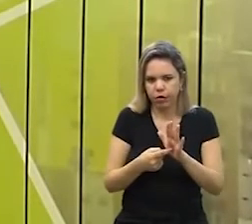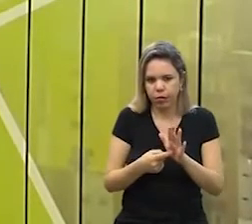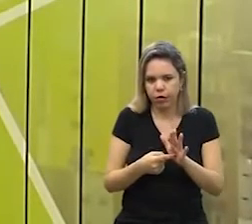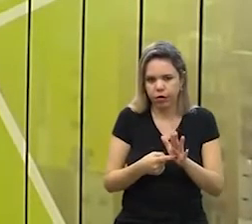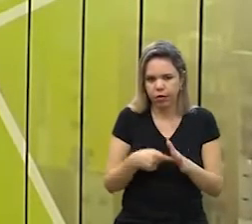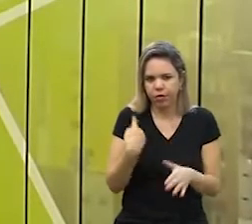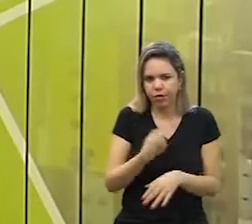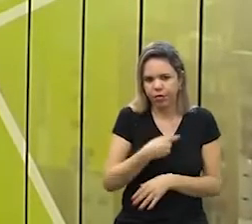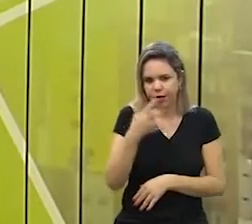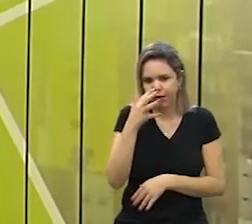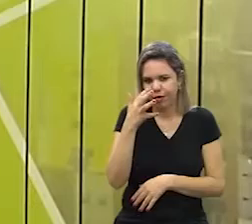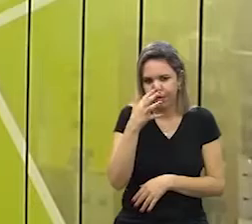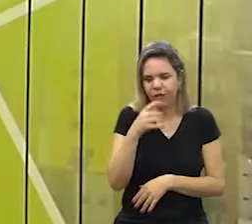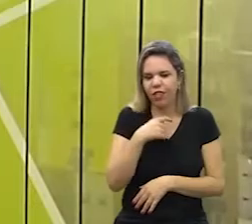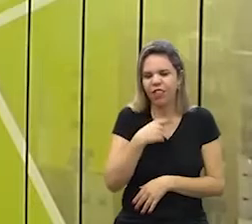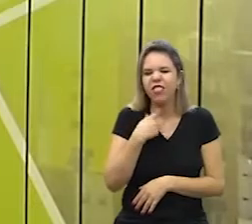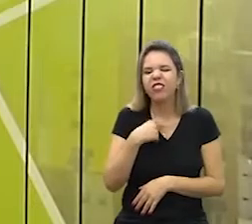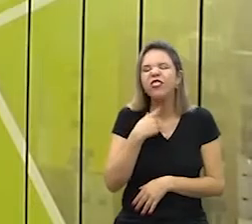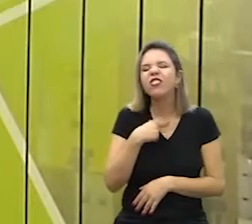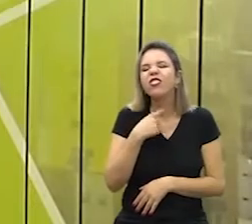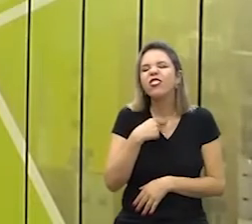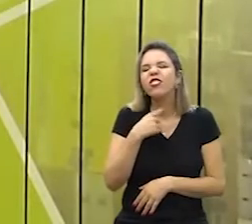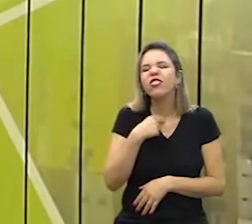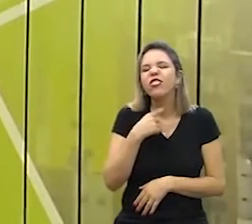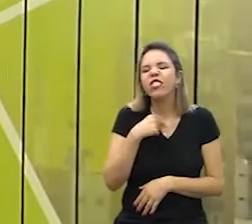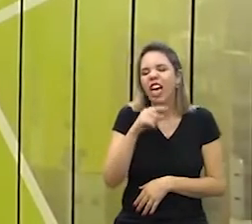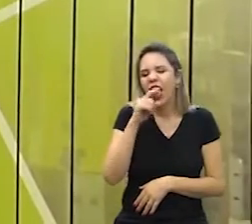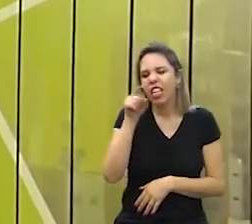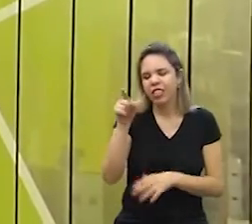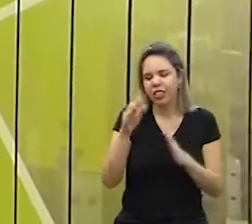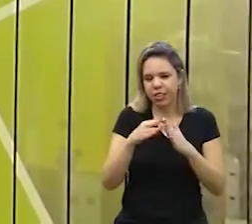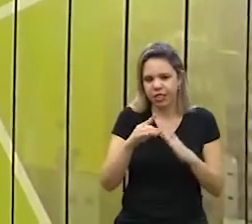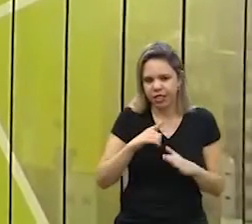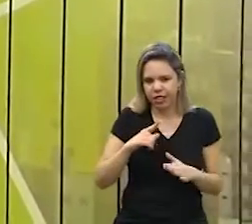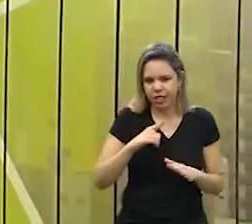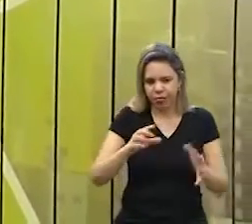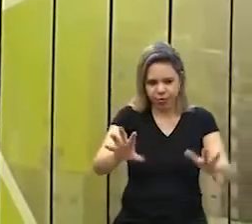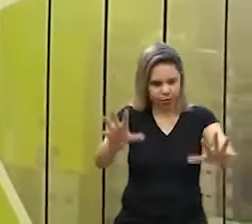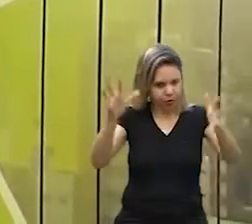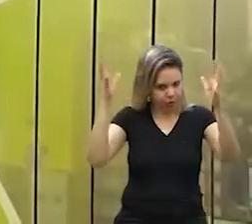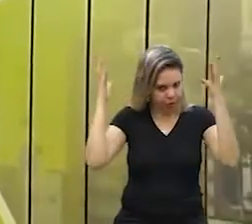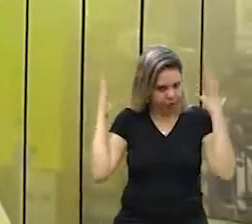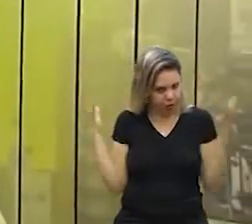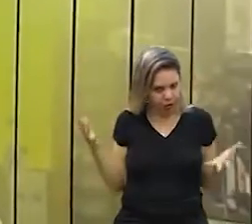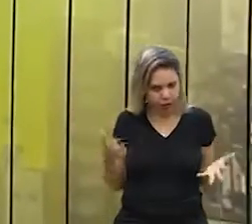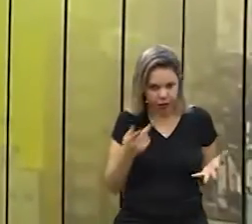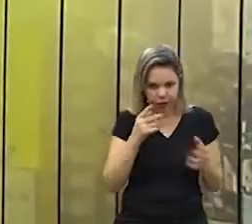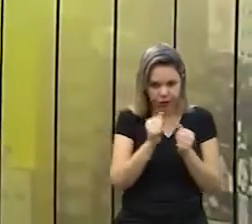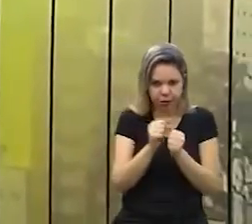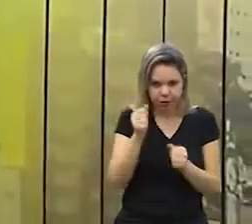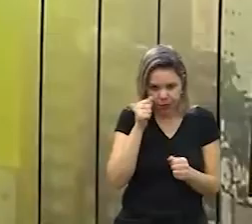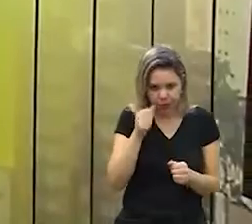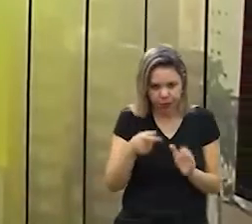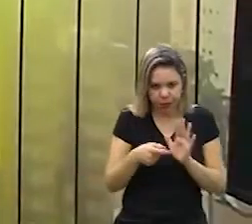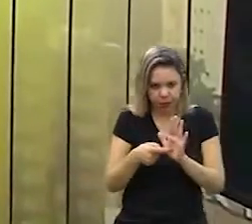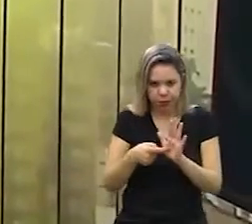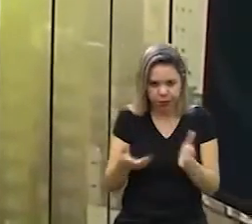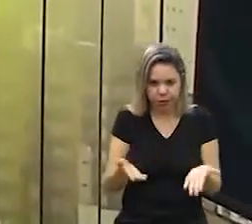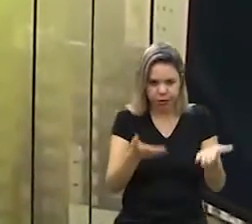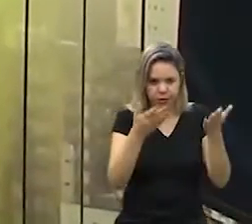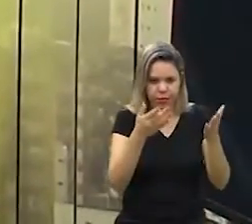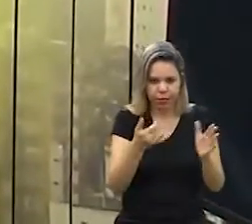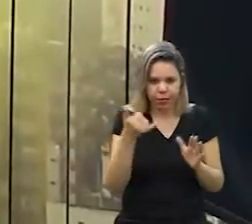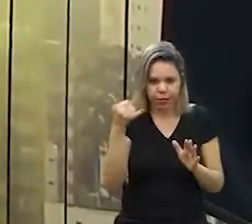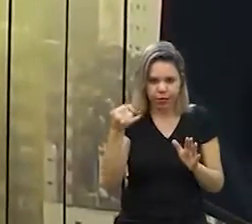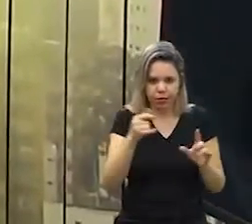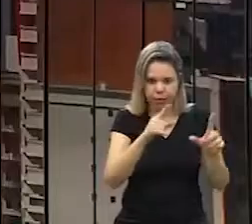gente de inveja, mostrar um pouco da sua casa, que você tem aí uma natureza, né, coladinha com você. Pode ir levando o seu